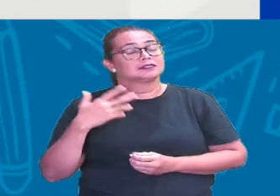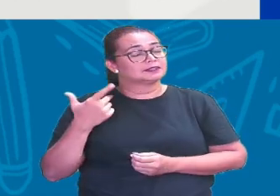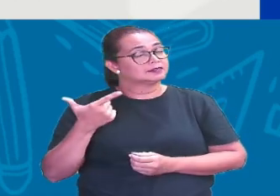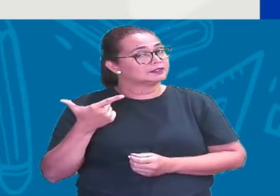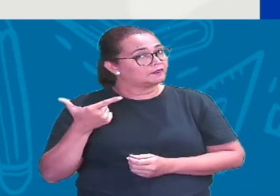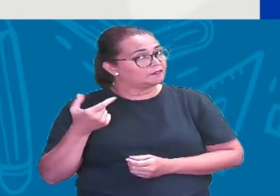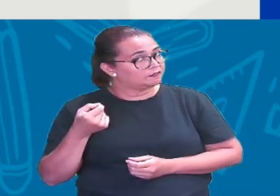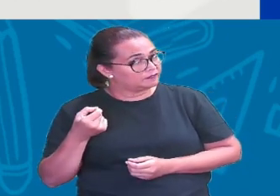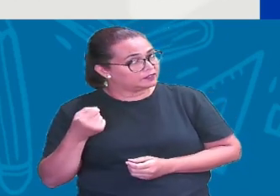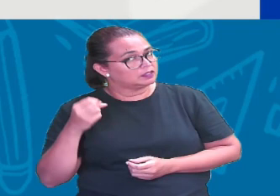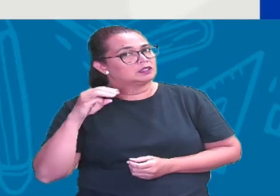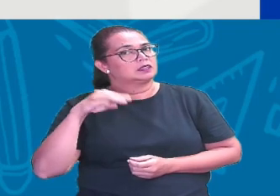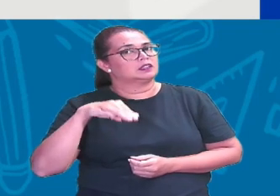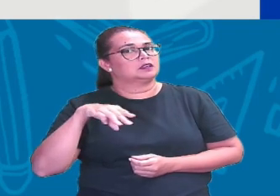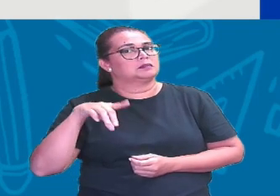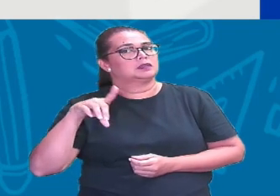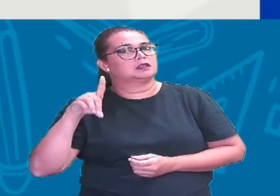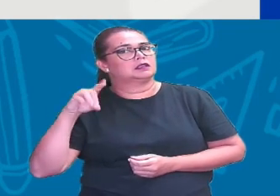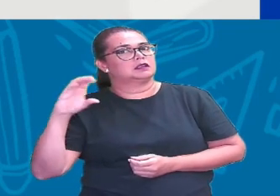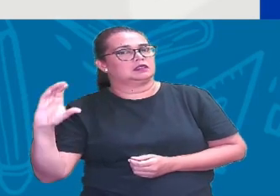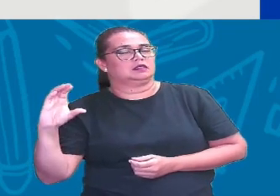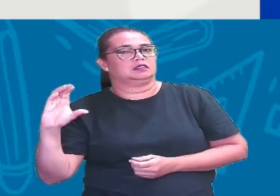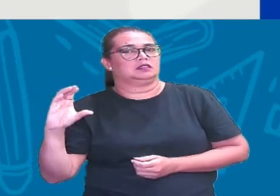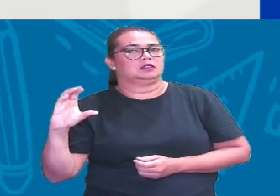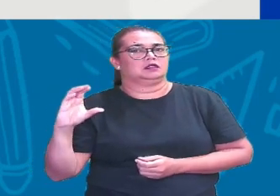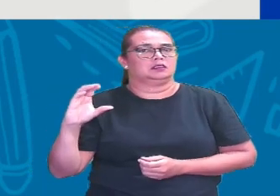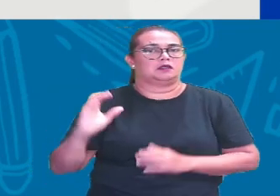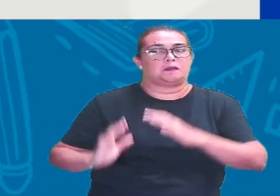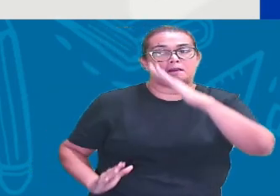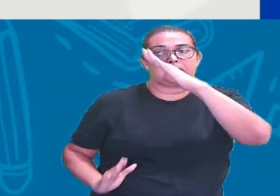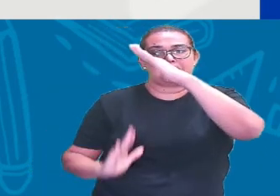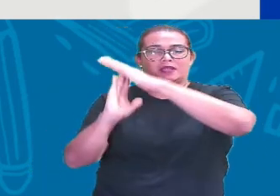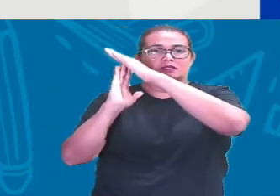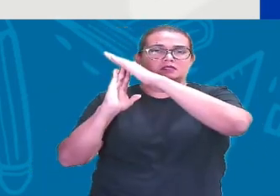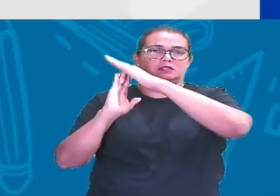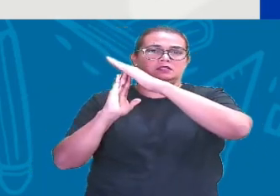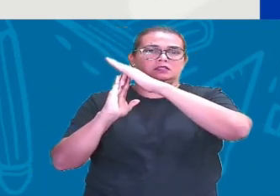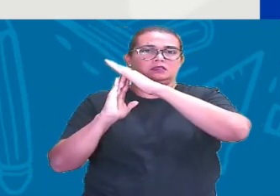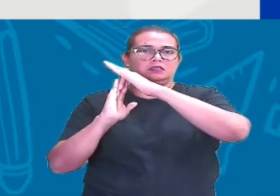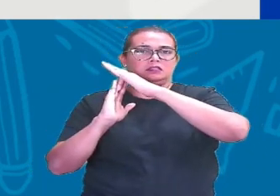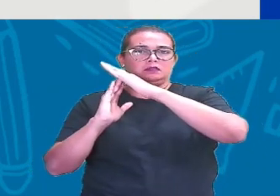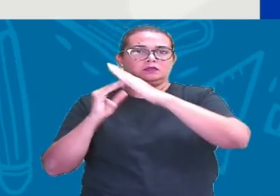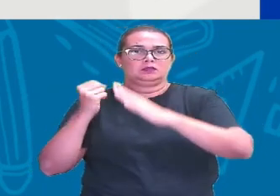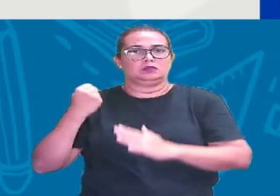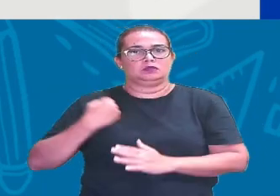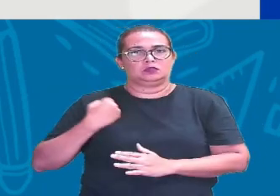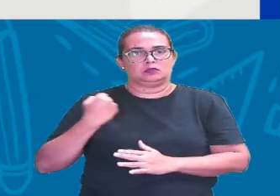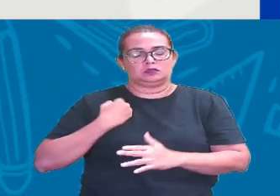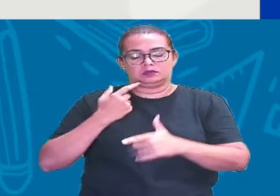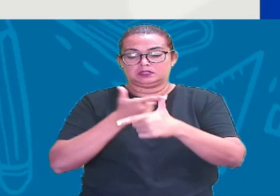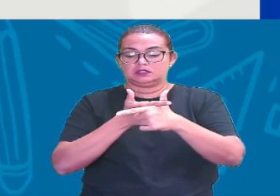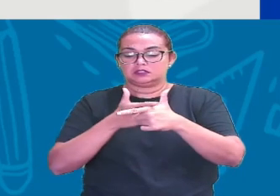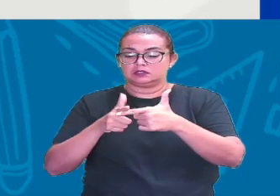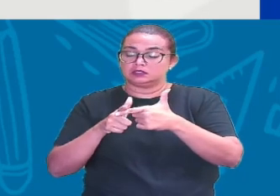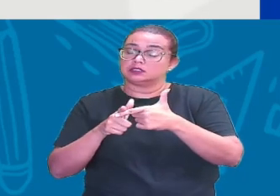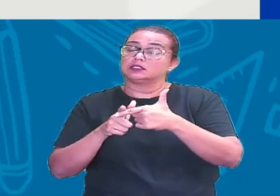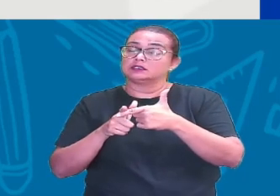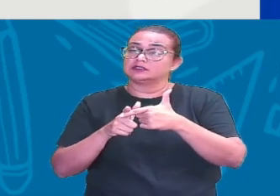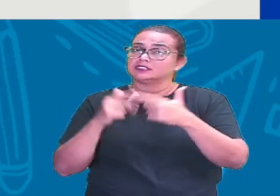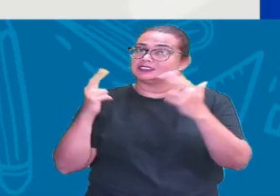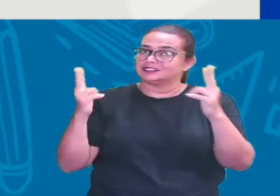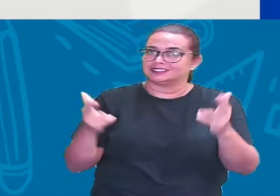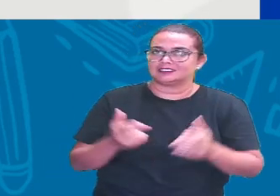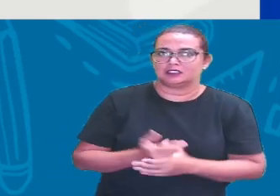é o meu MDC. É o máximo divisor comum entre